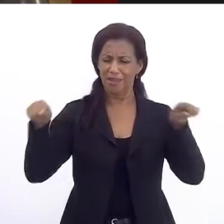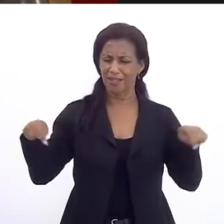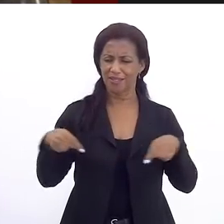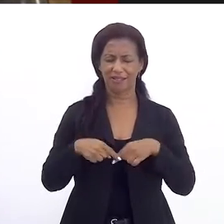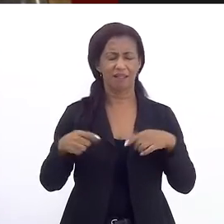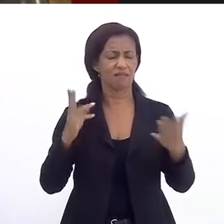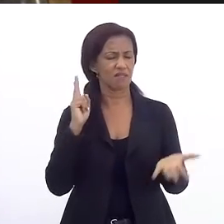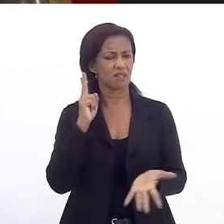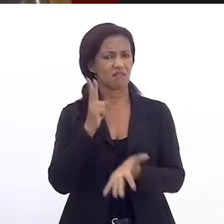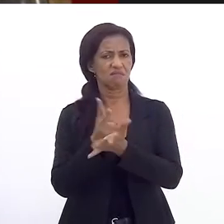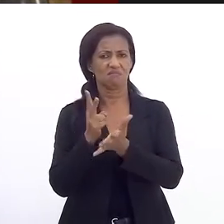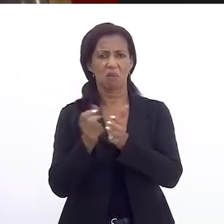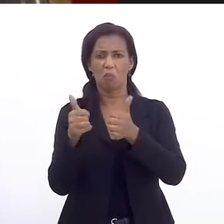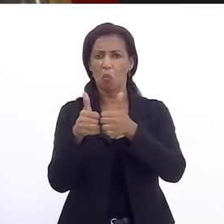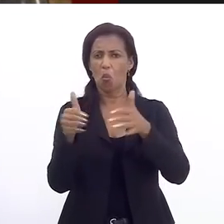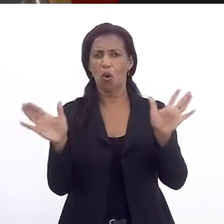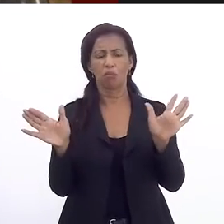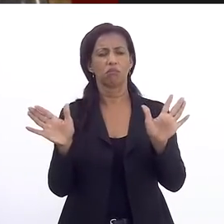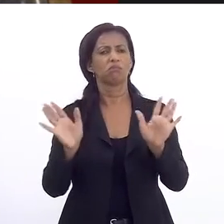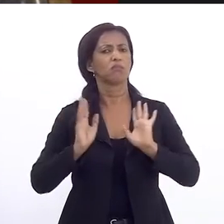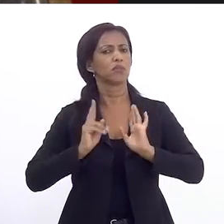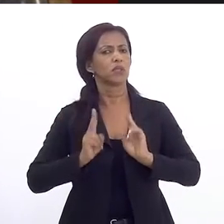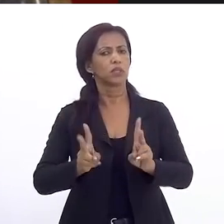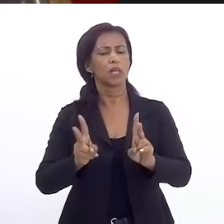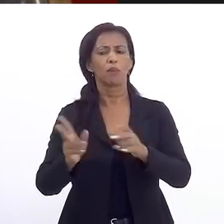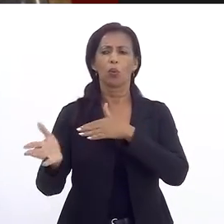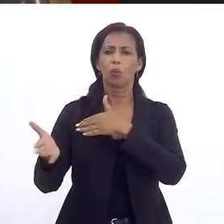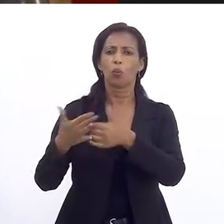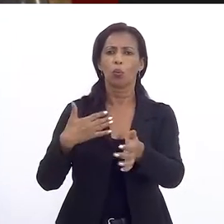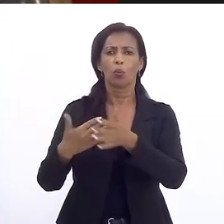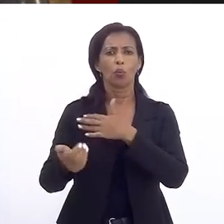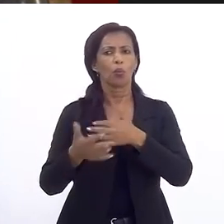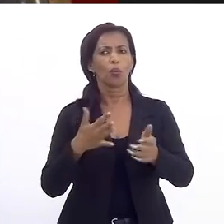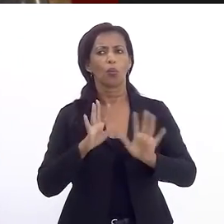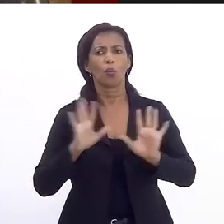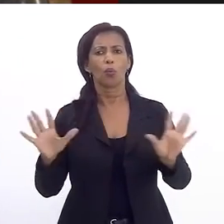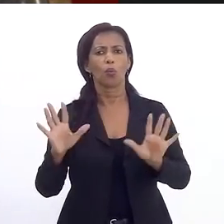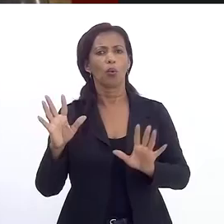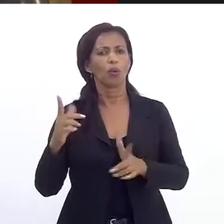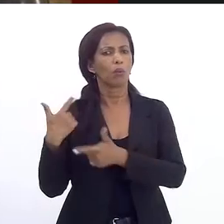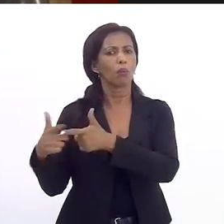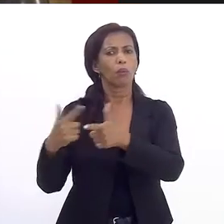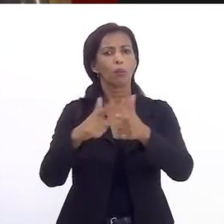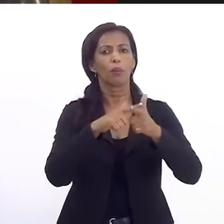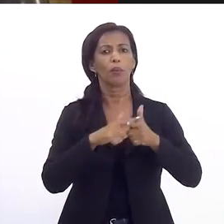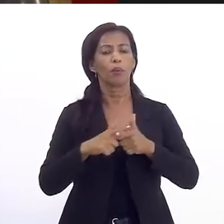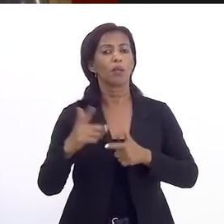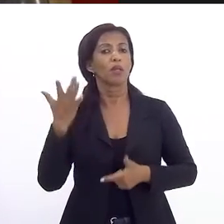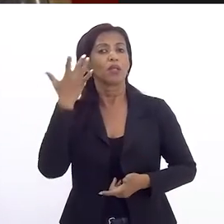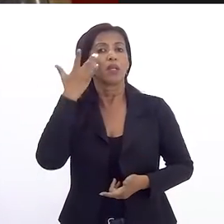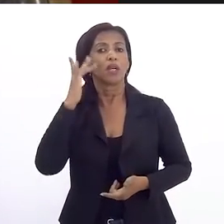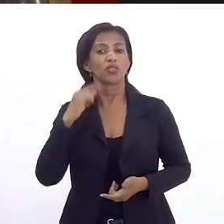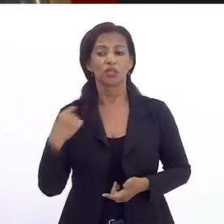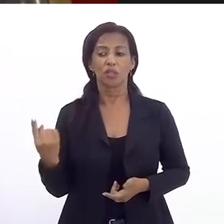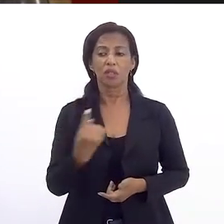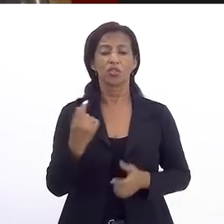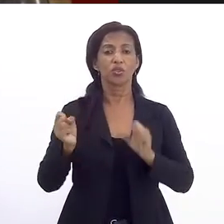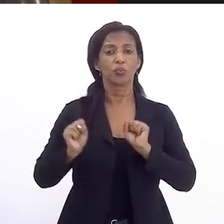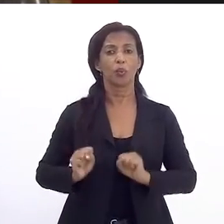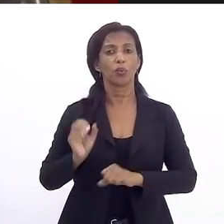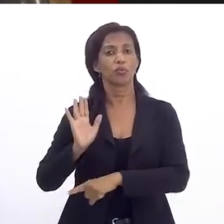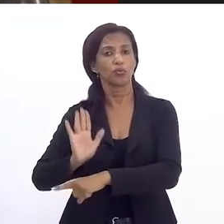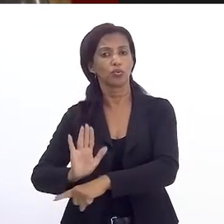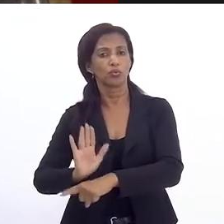em que elas acharem que a gente possa ajudar. Estarei ali junto com a minha equipe, e vou ser porta-voz junto